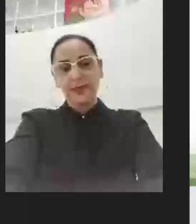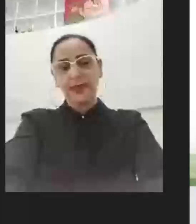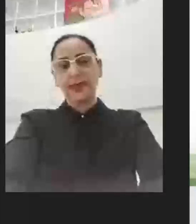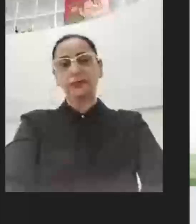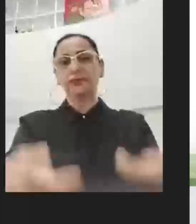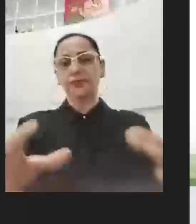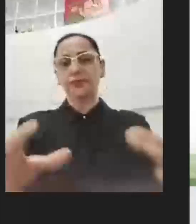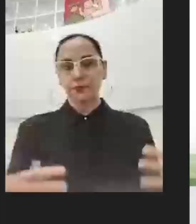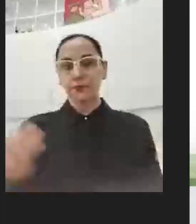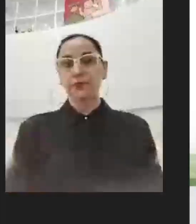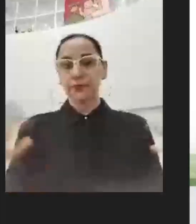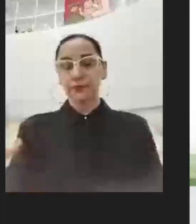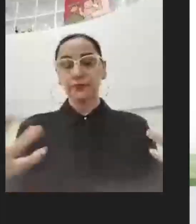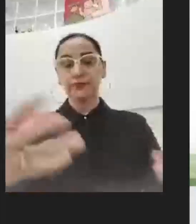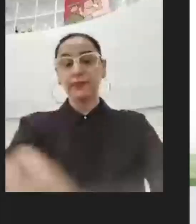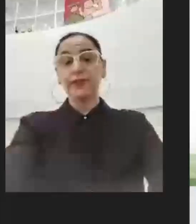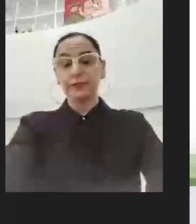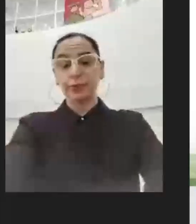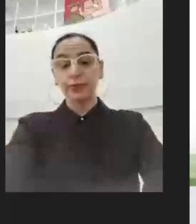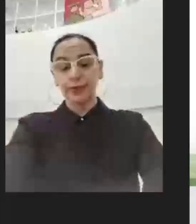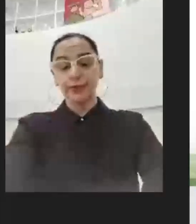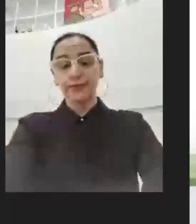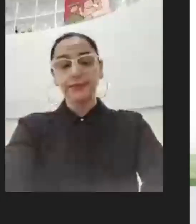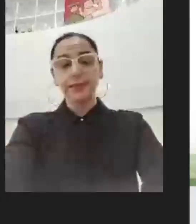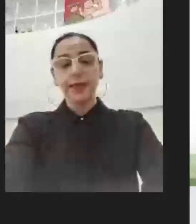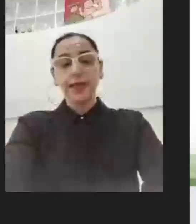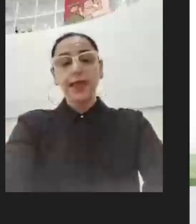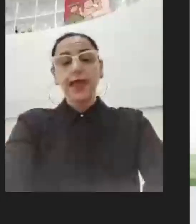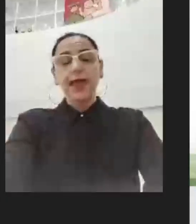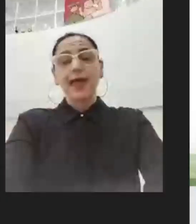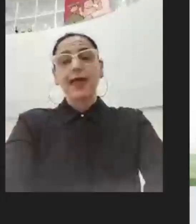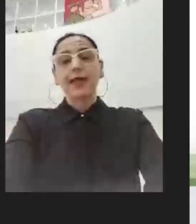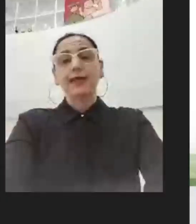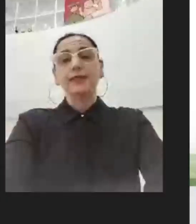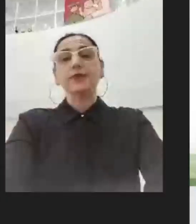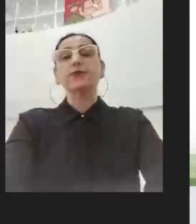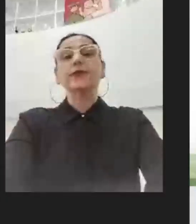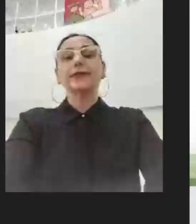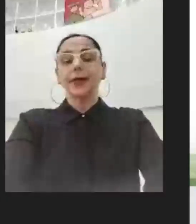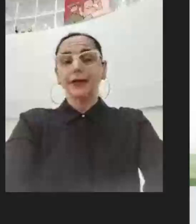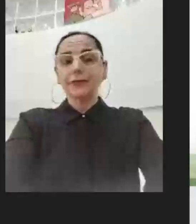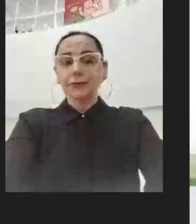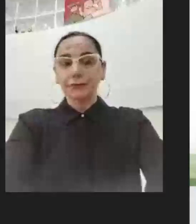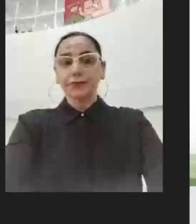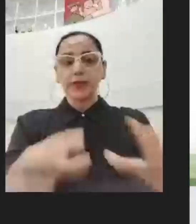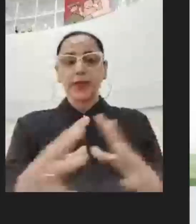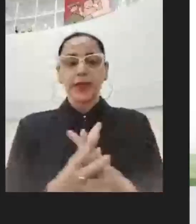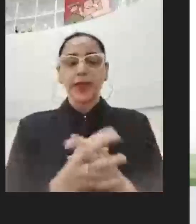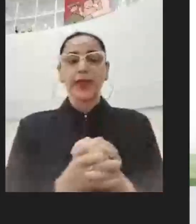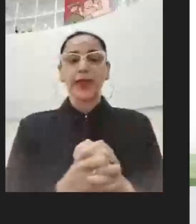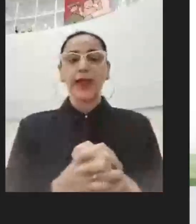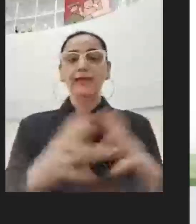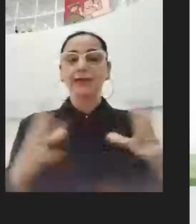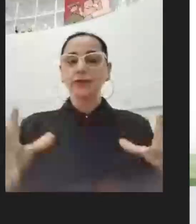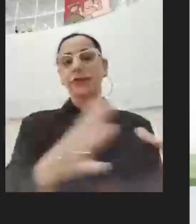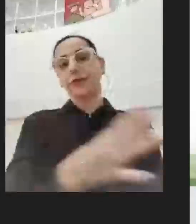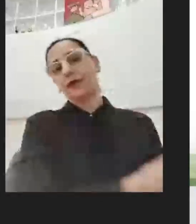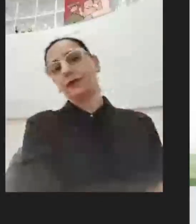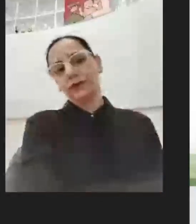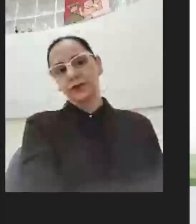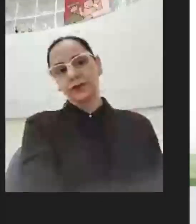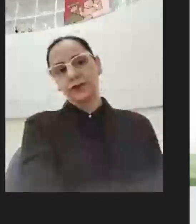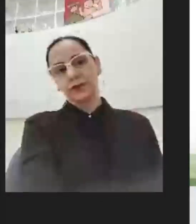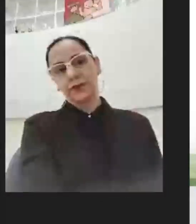bastante atenção, assim, né, que eram de família burguesa, elas contratavam